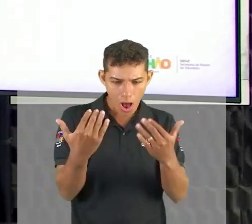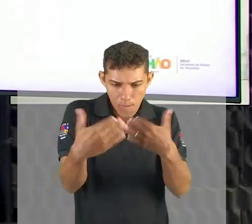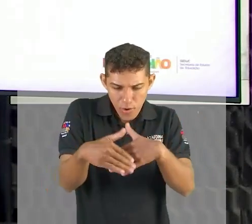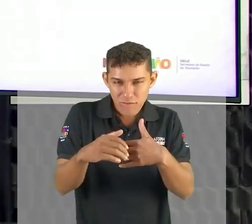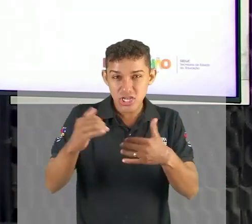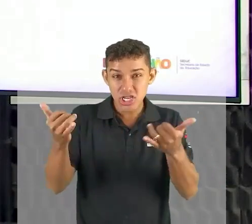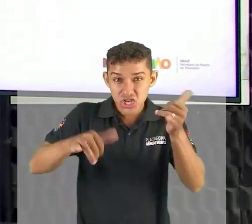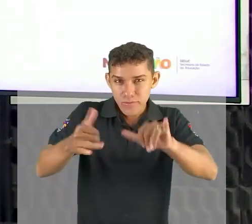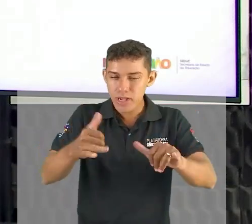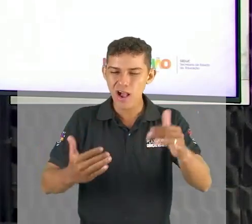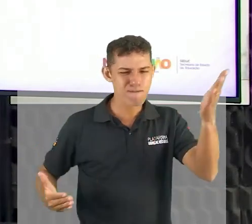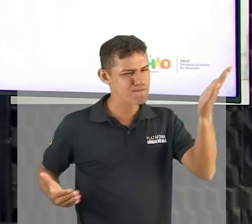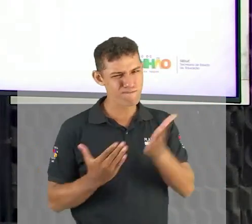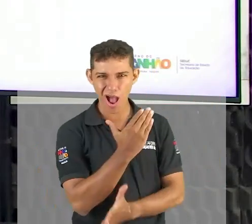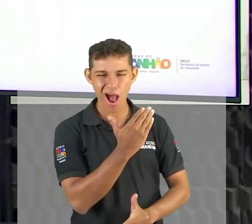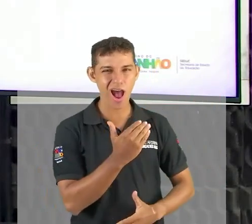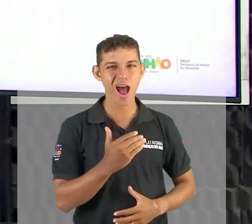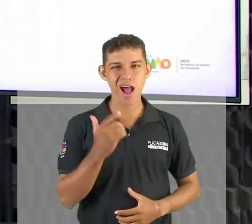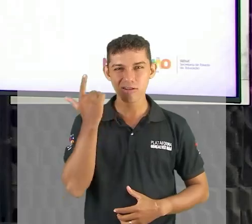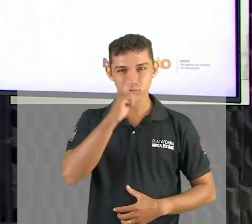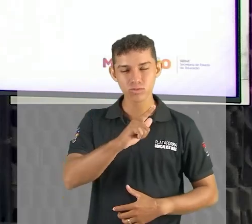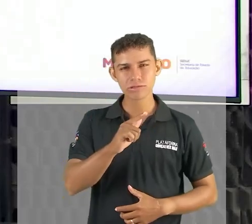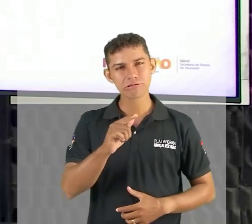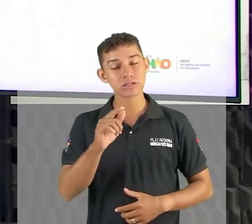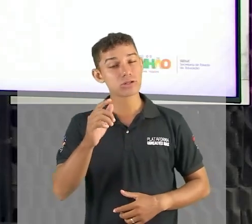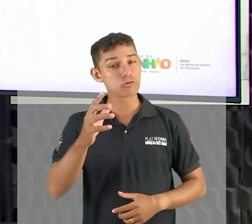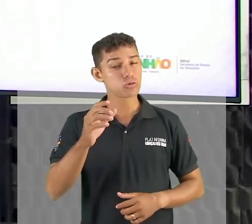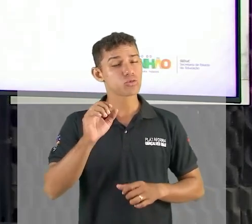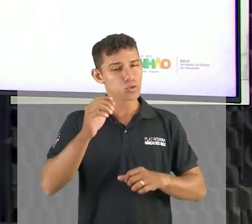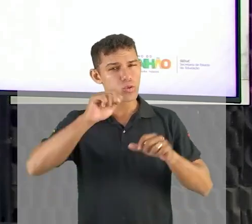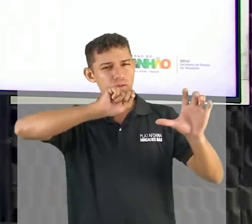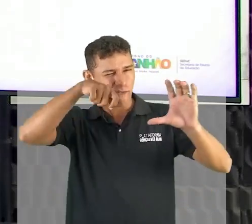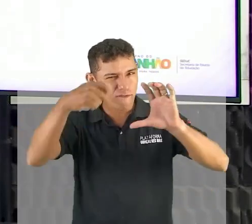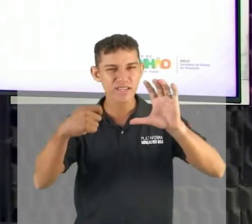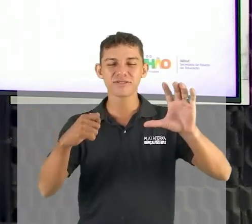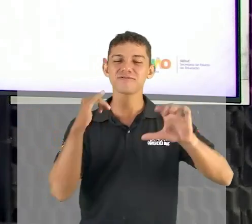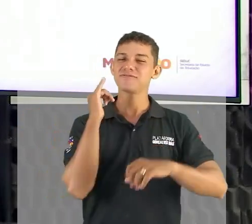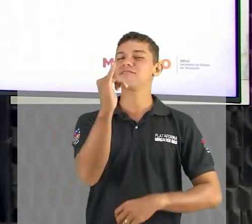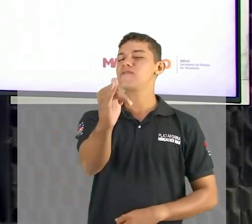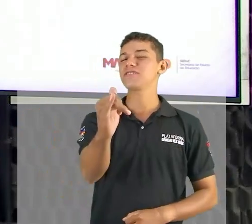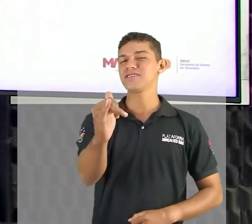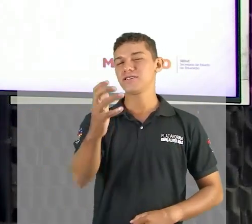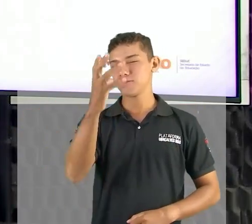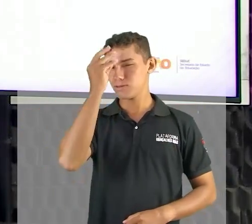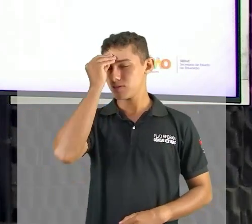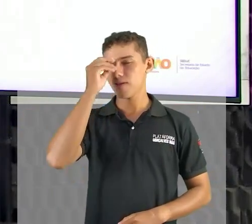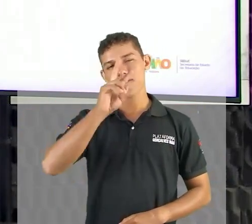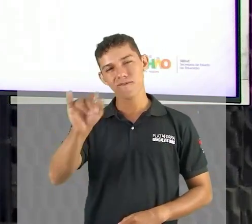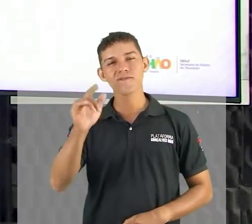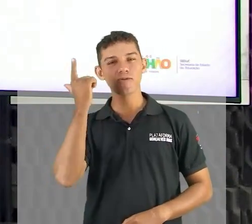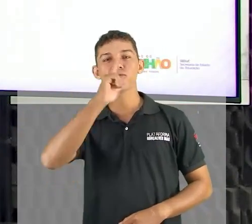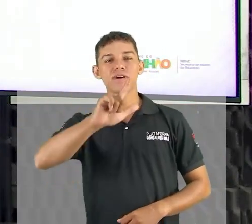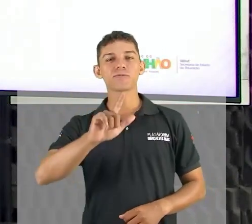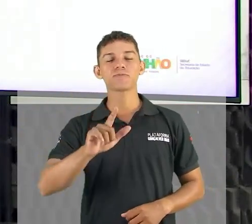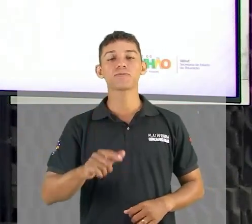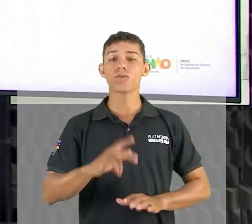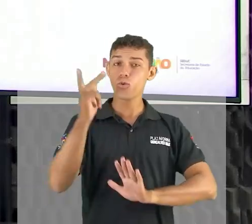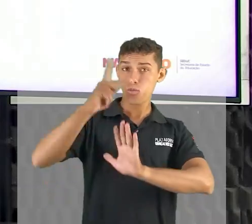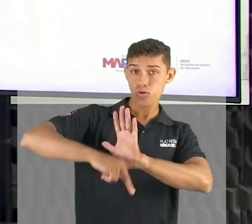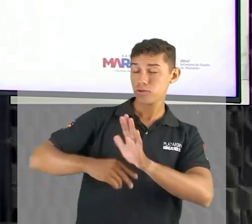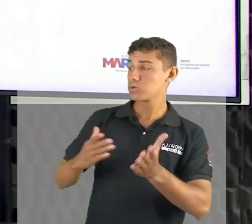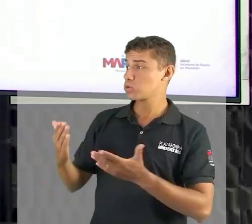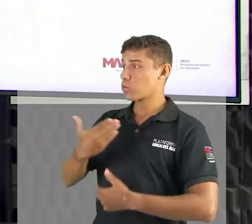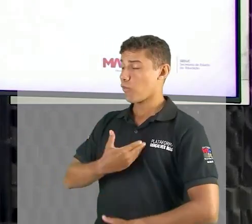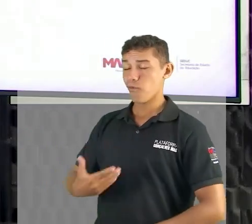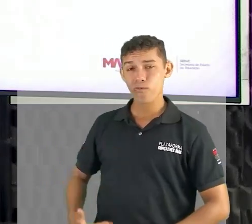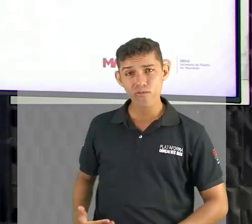sabendo. Todo vídeo eu tô colocando isso na tua cabeça, porque vai dar certo. Esse é mais um projeto do Governo do Estado do Maranhão,